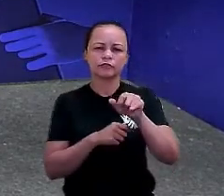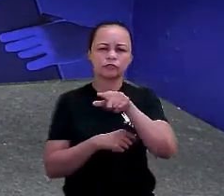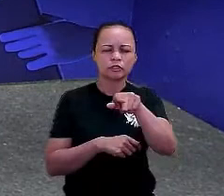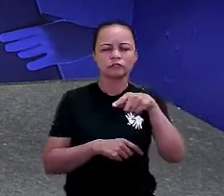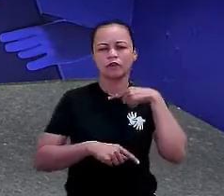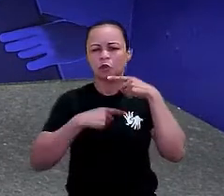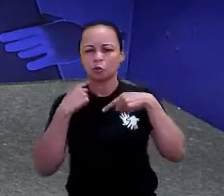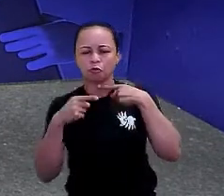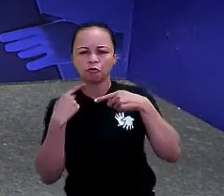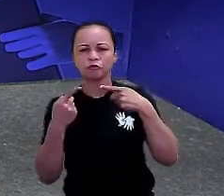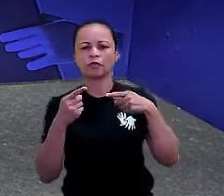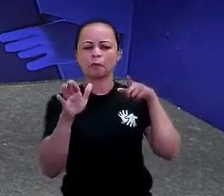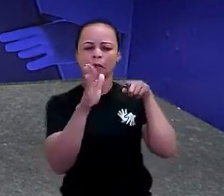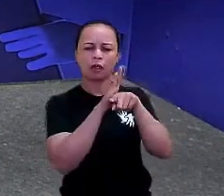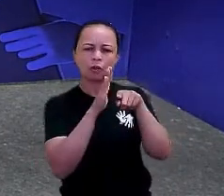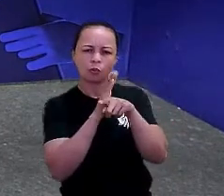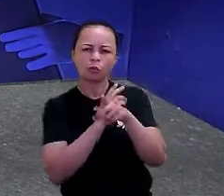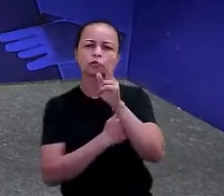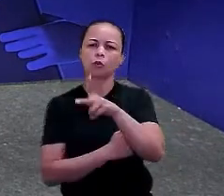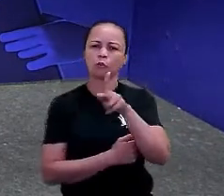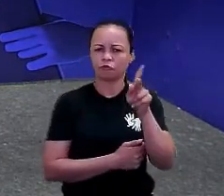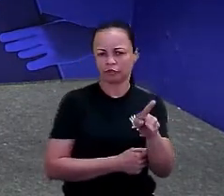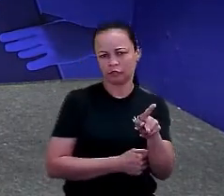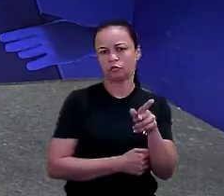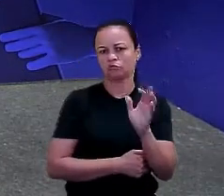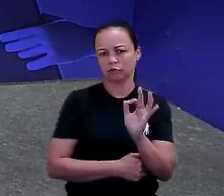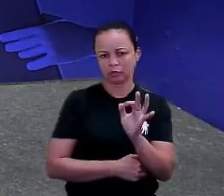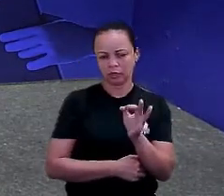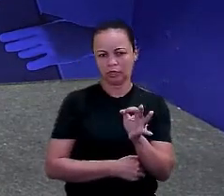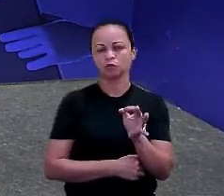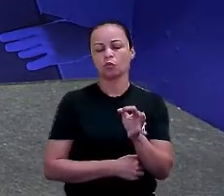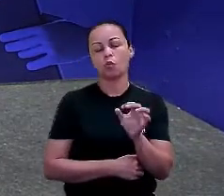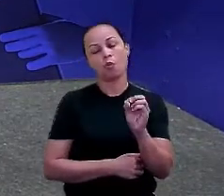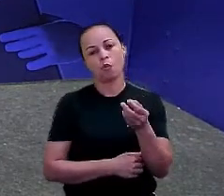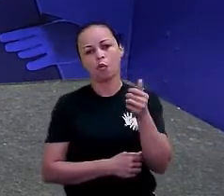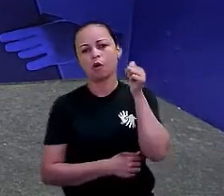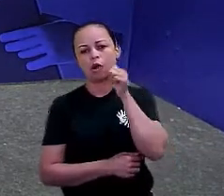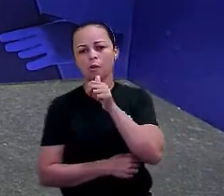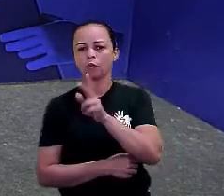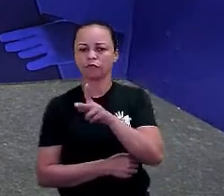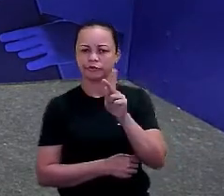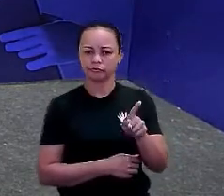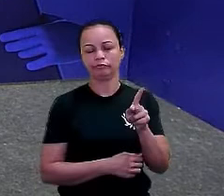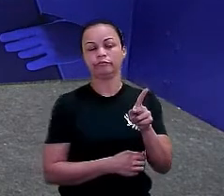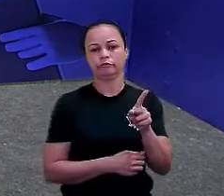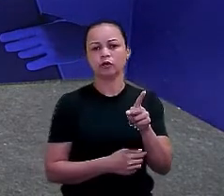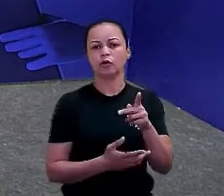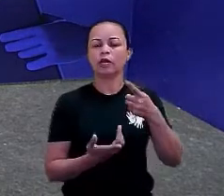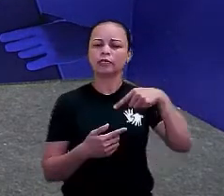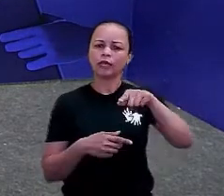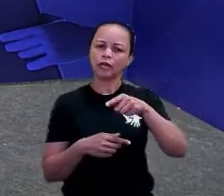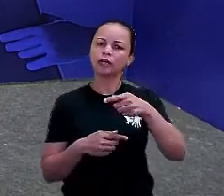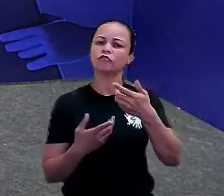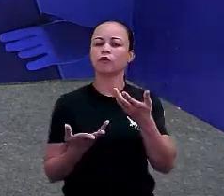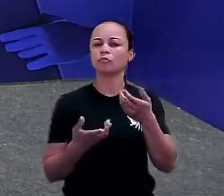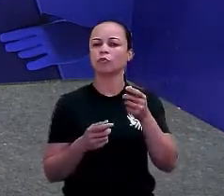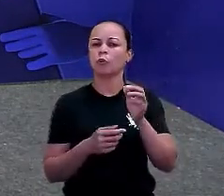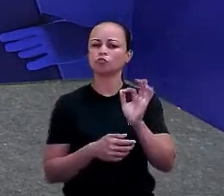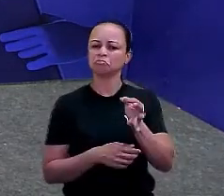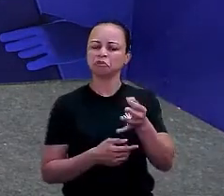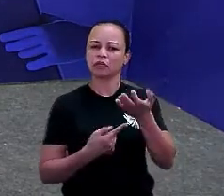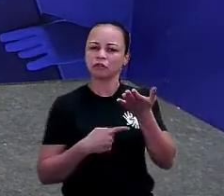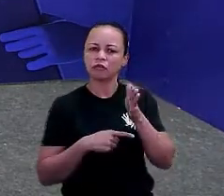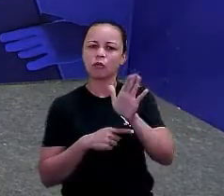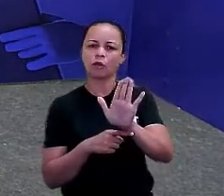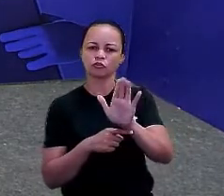alguma dúvida, leve ela até o teu professor, tá certo? Até a tua professora, que aí eles vão com certeza, né, tirar